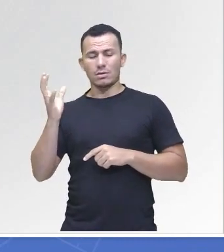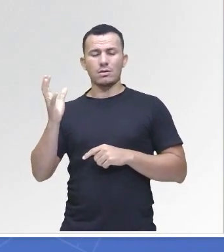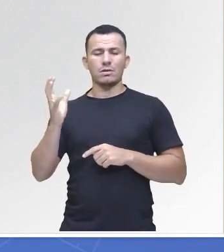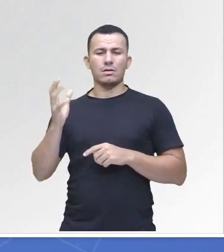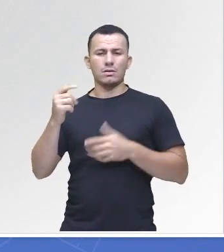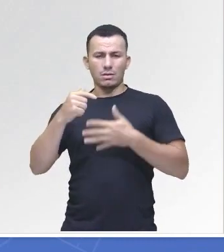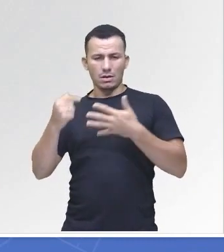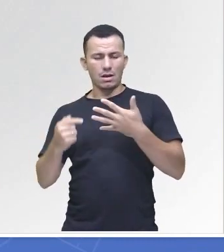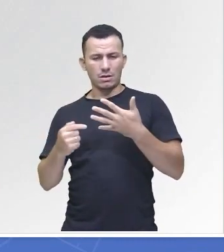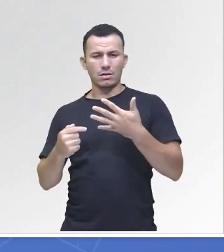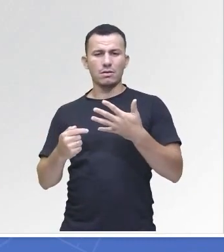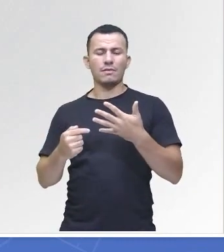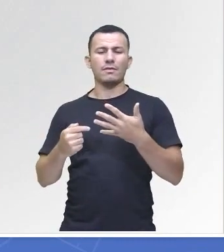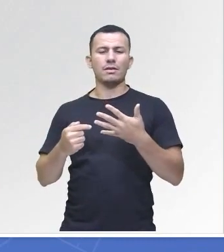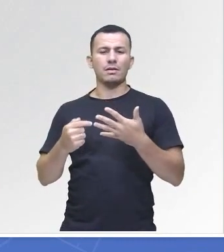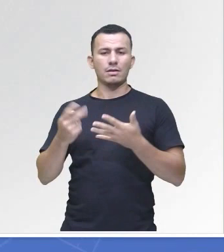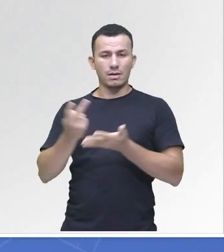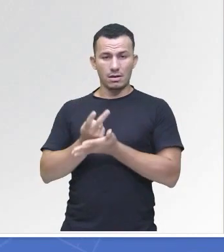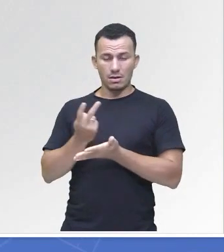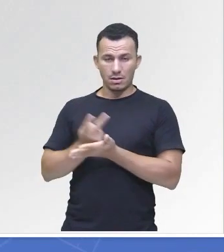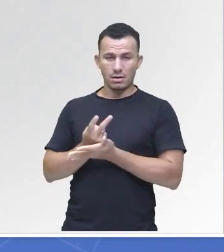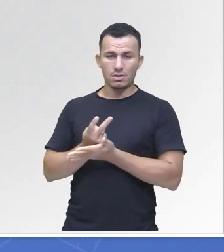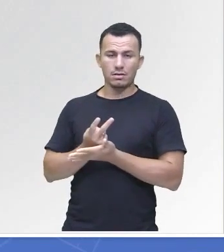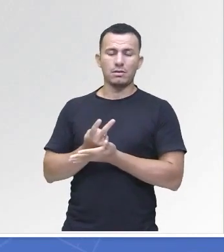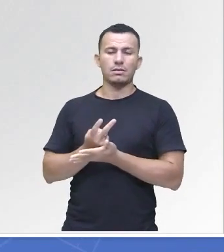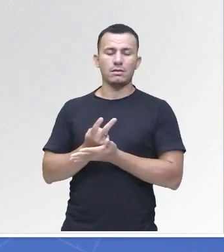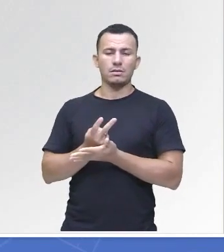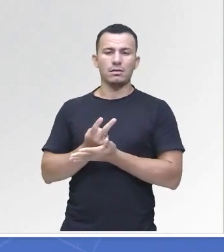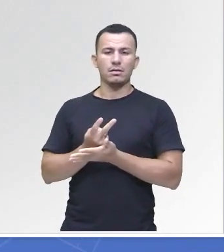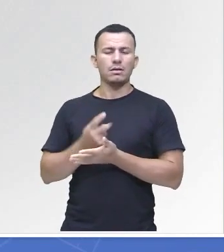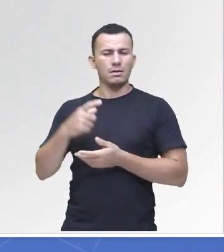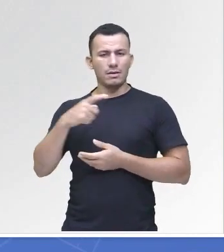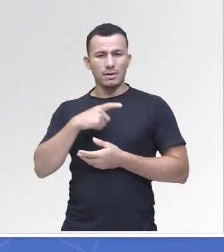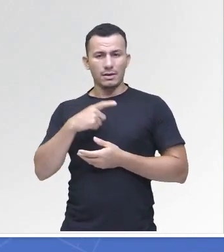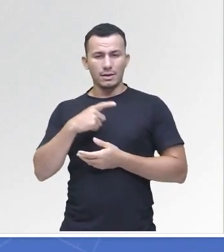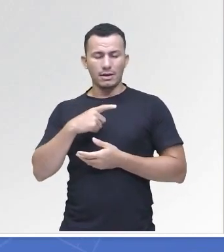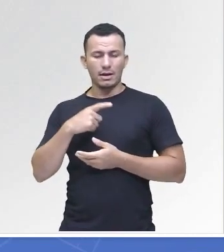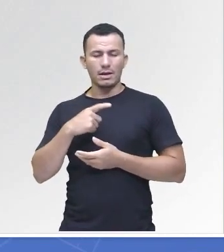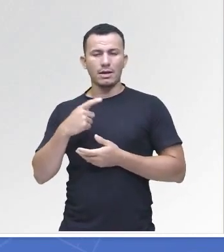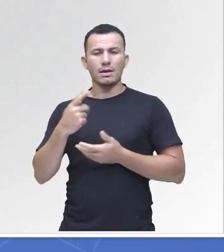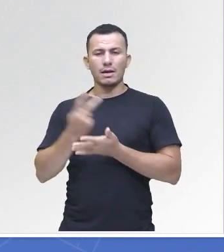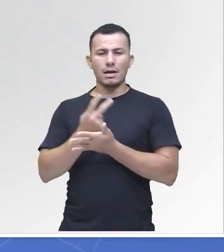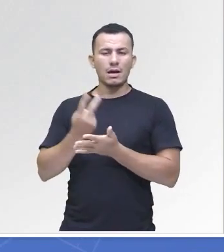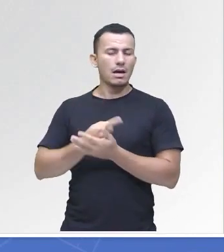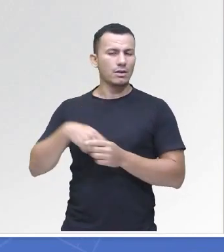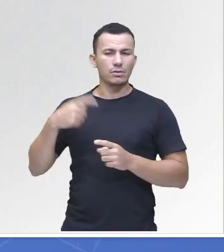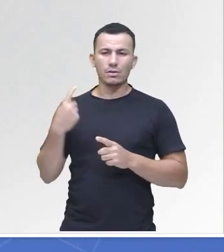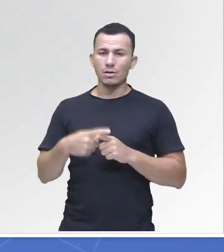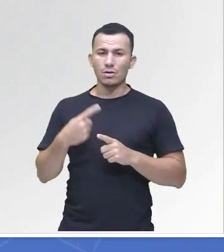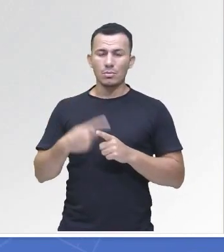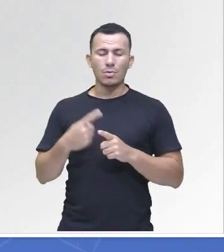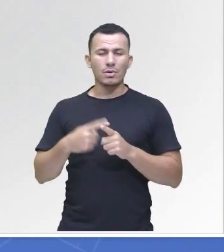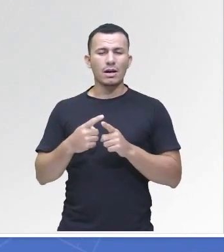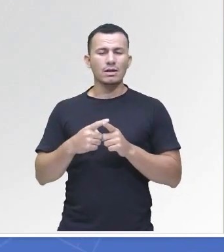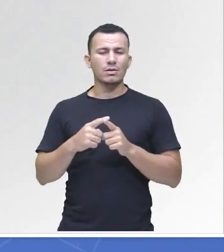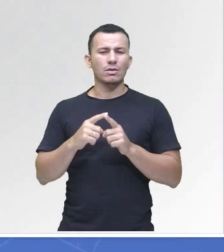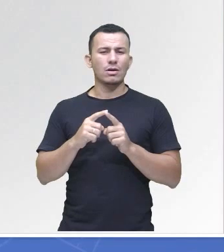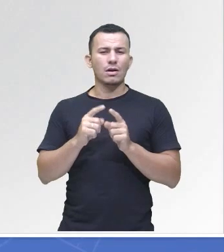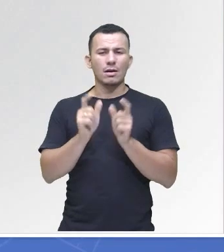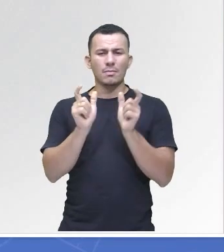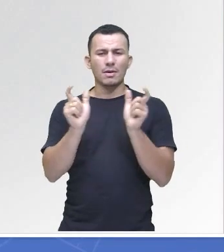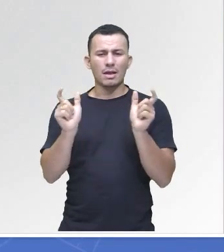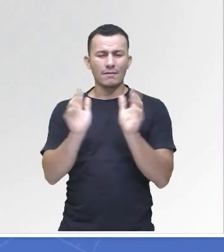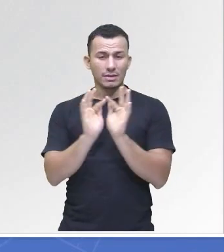as alternativas incorretas, elas vão estar incorretas por conta de detalhes. Agora,